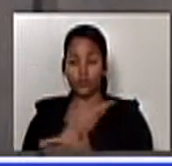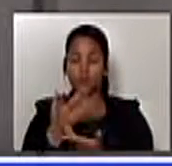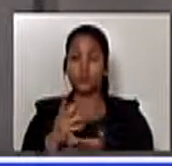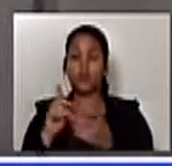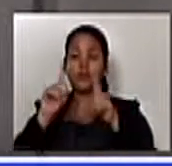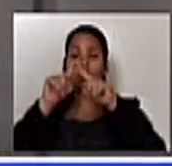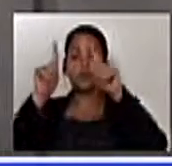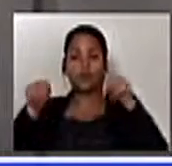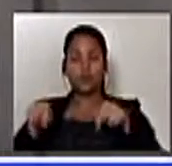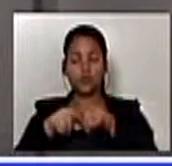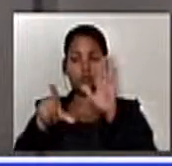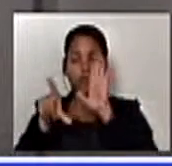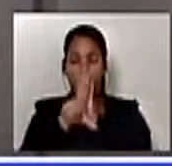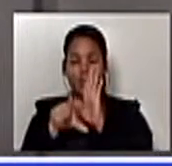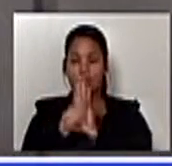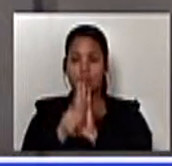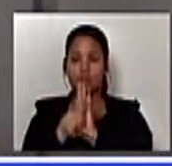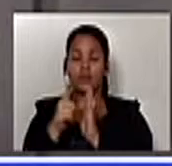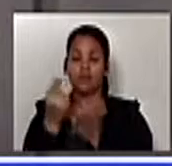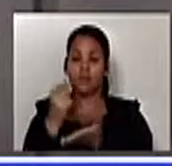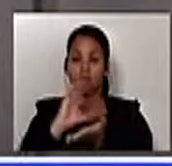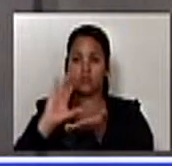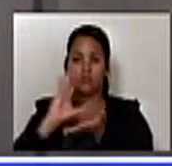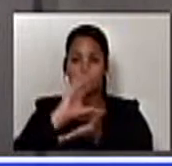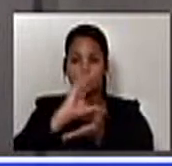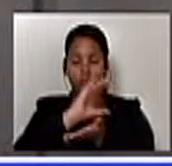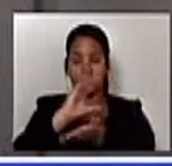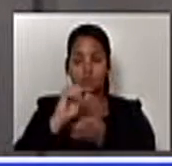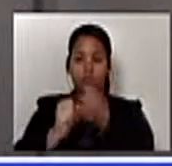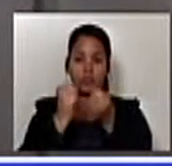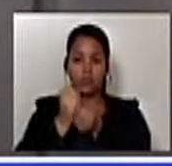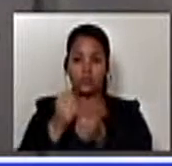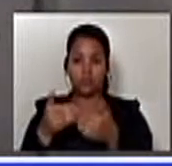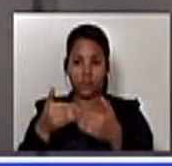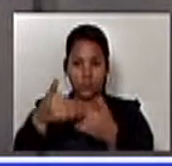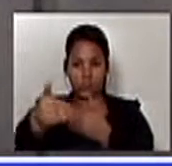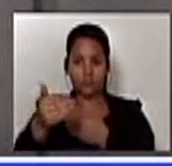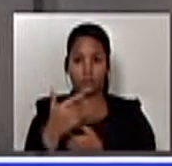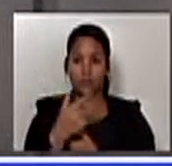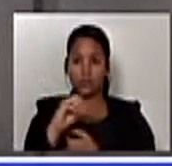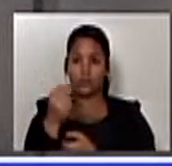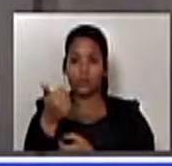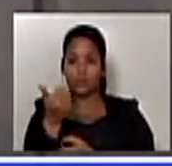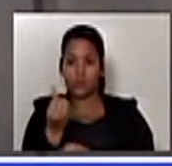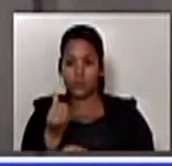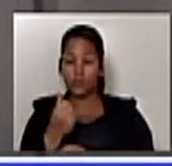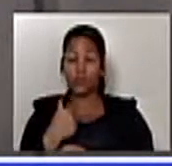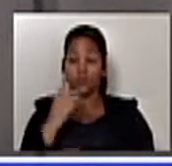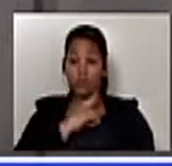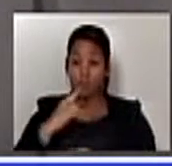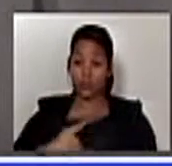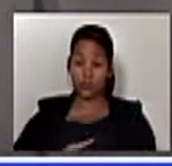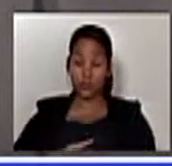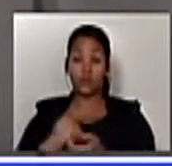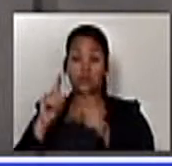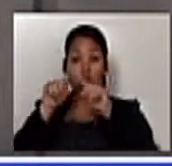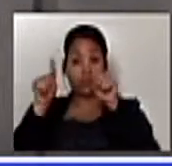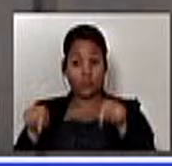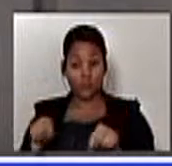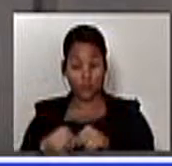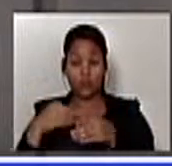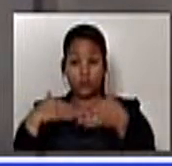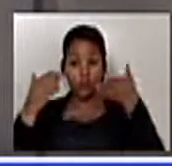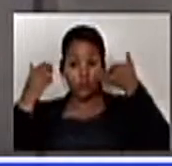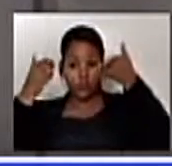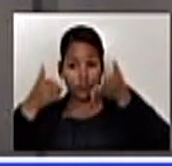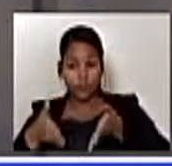e estamos realmente todos os componentes debruçados sobre essa lei orçamentária. Sabemos a dificuldade que